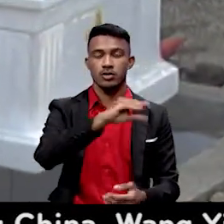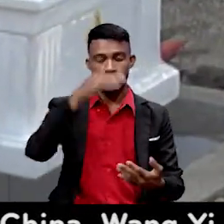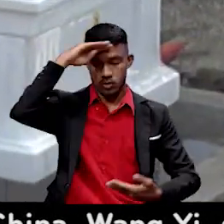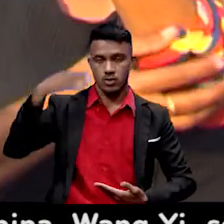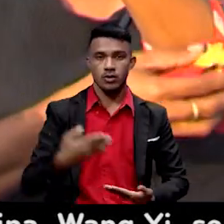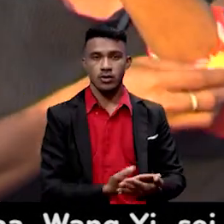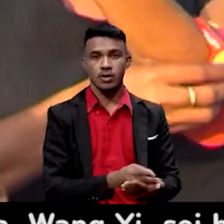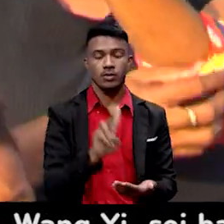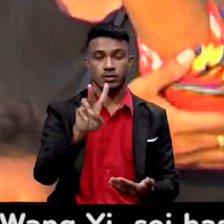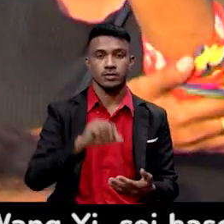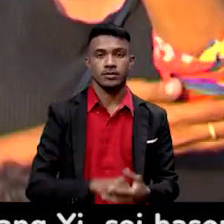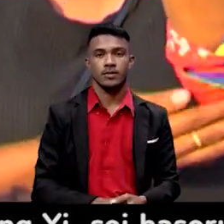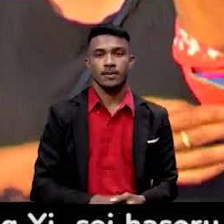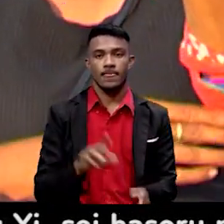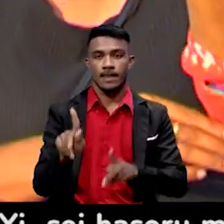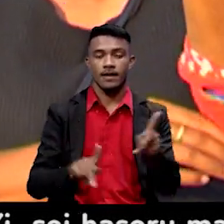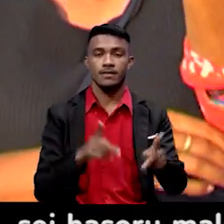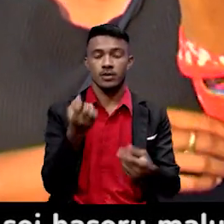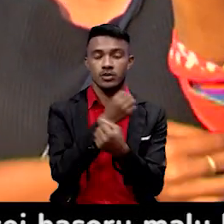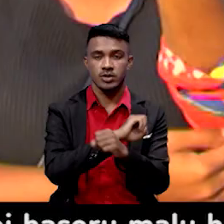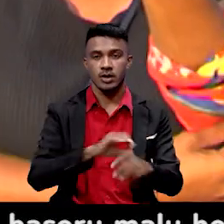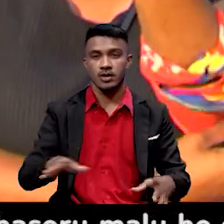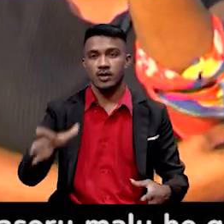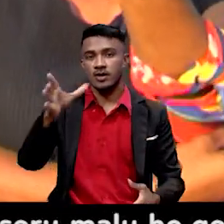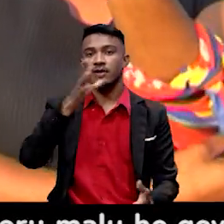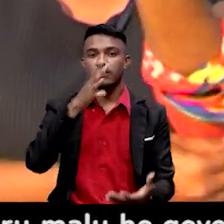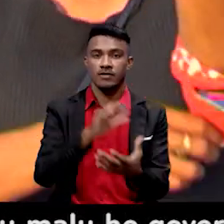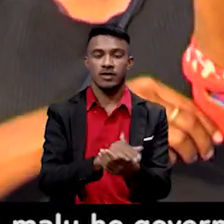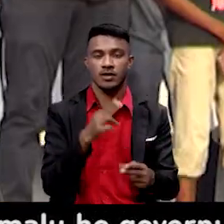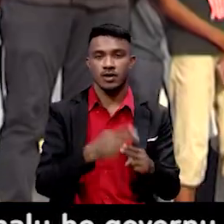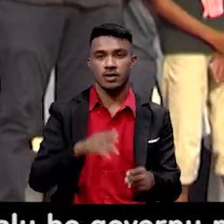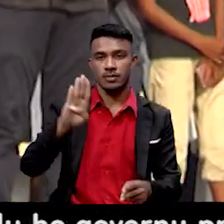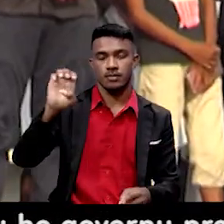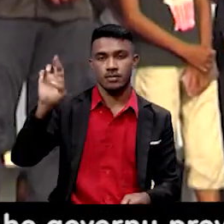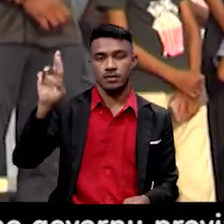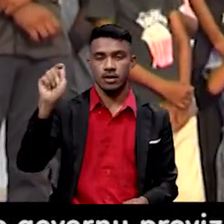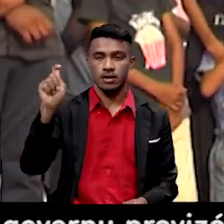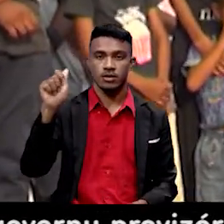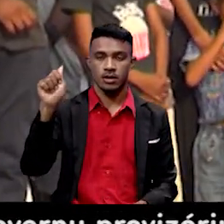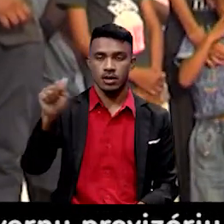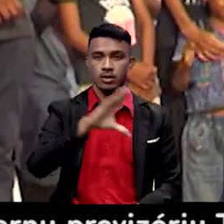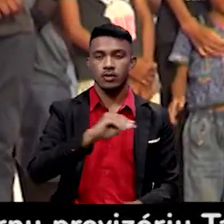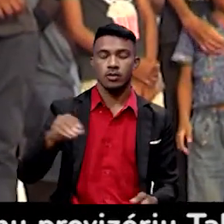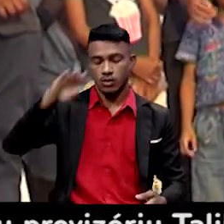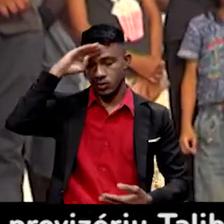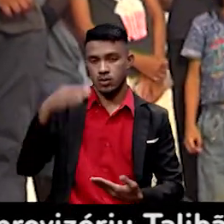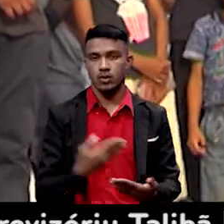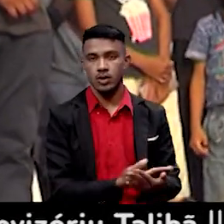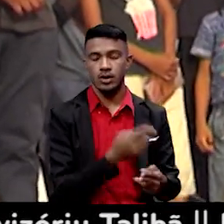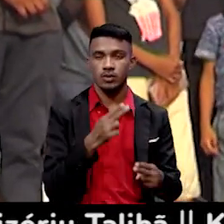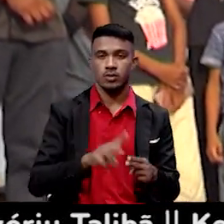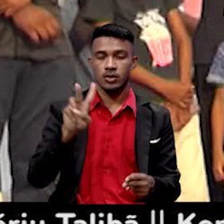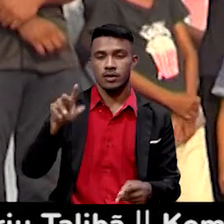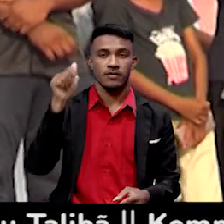dos Santos. Saudoso Husi Kelania Kaben, Berta Freitas no Oan Sira, Anesan Adelino dos Santos, Marcelino dos